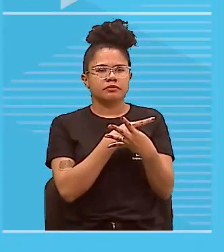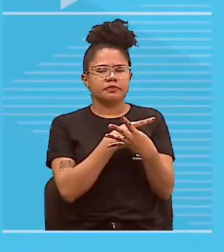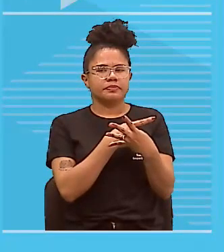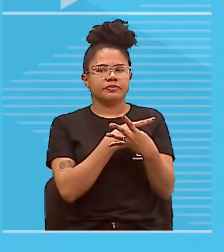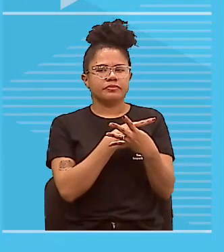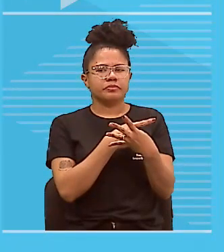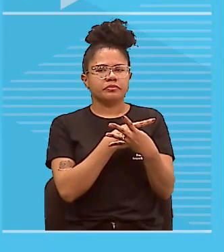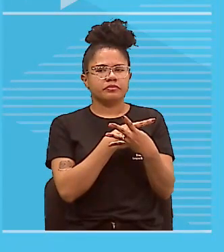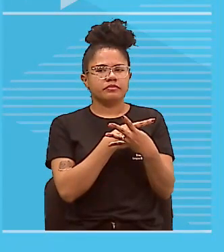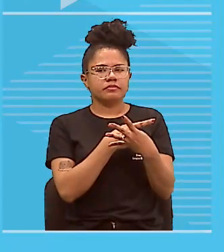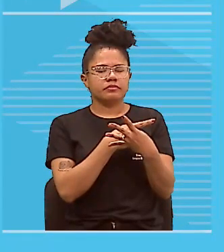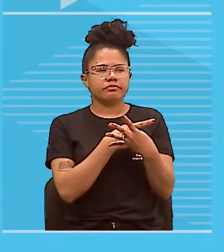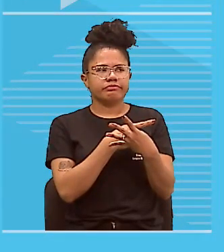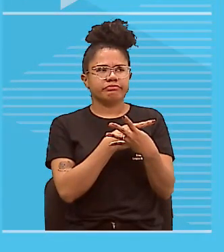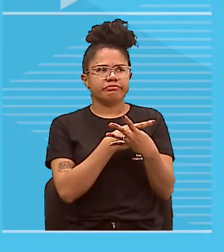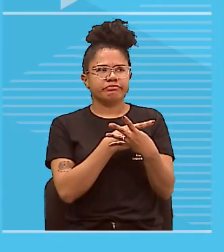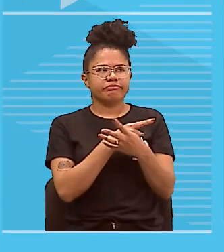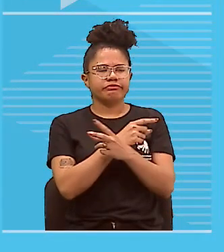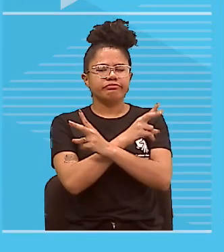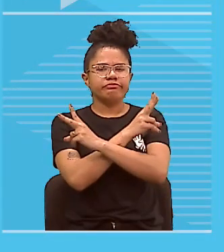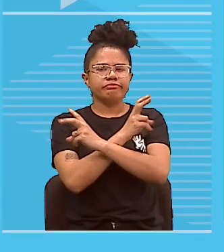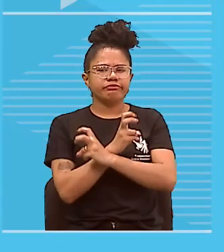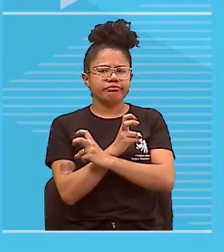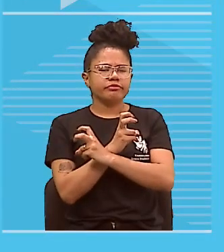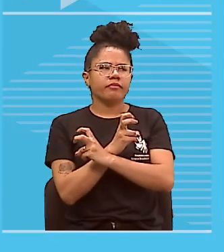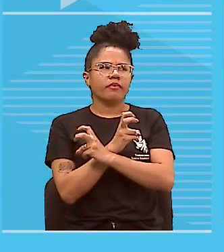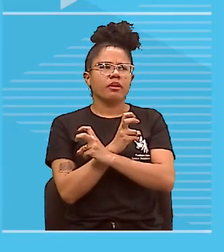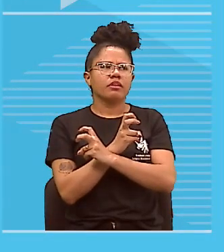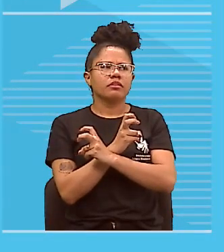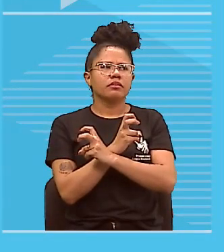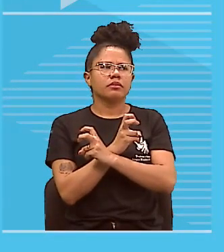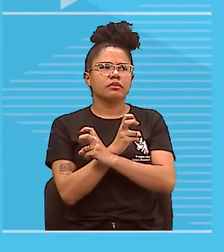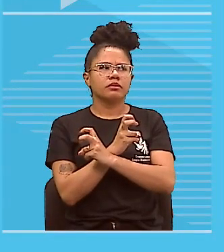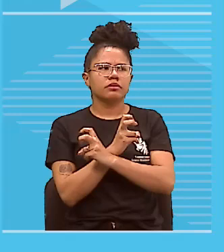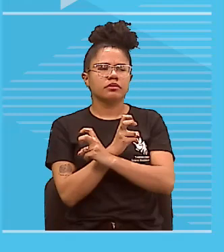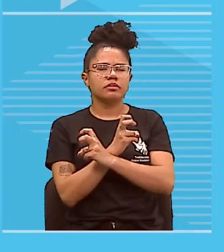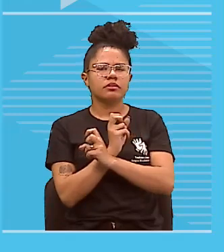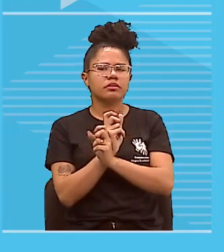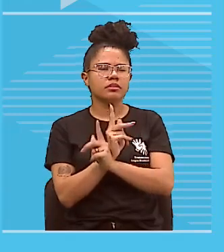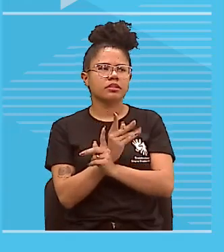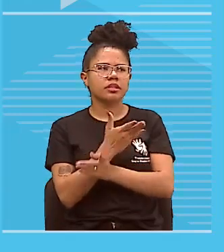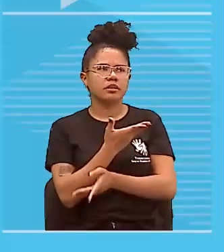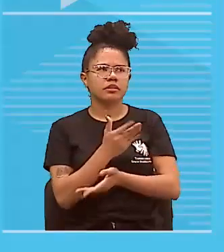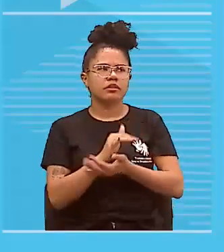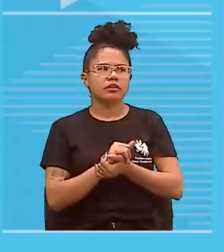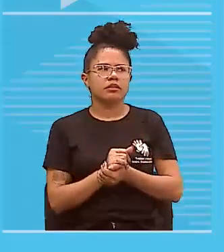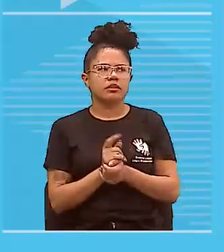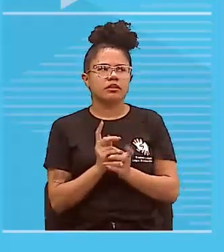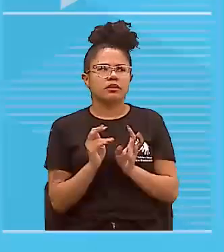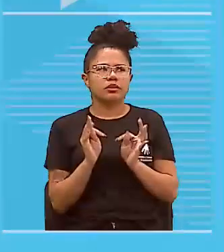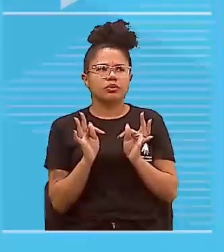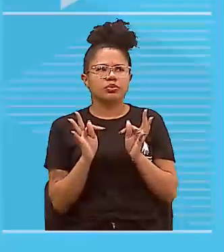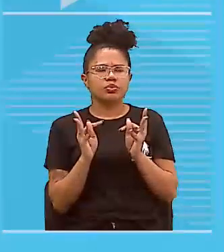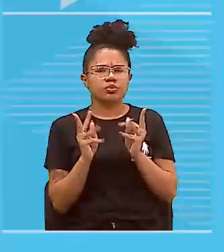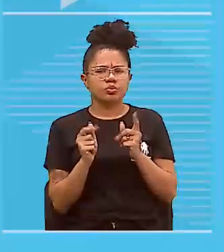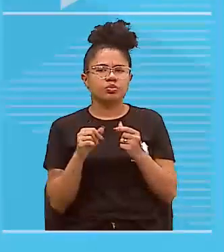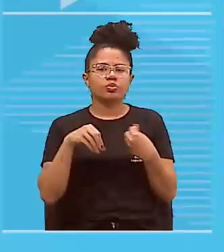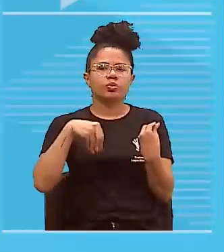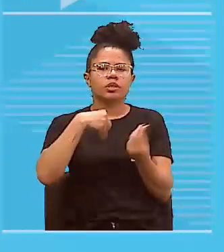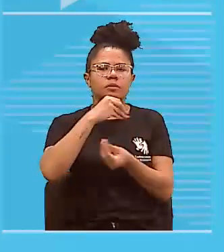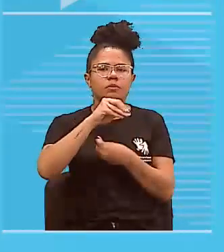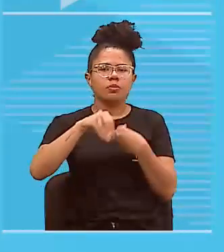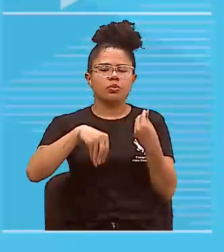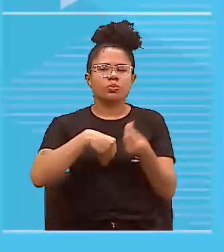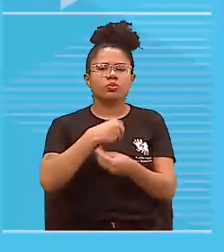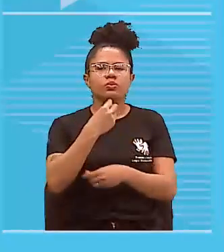um material radioativo, não é verdade? Tudo aquilo que altera o ambiente, seja